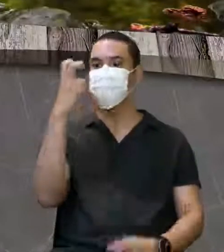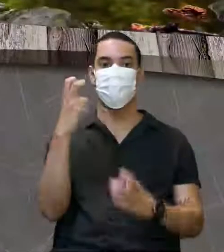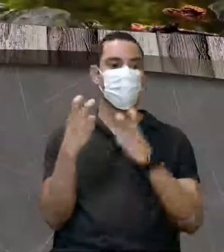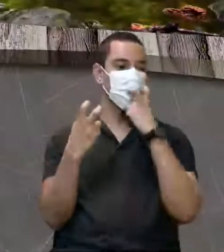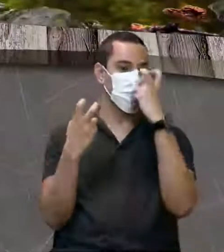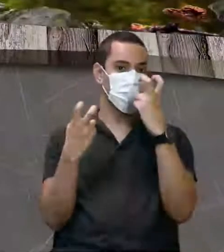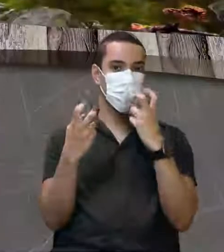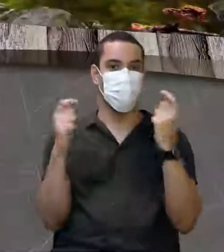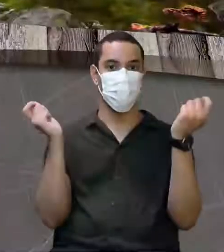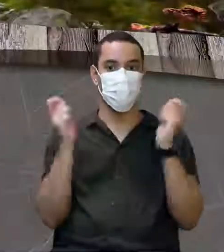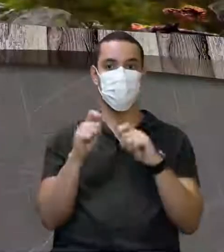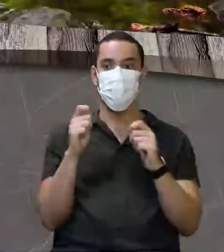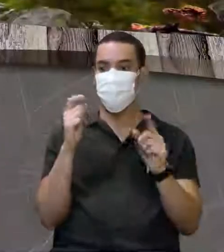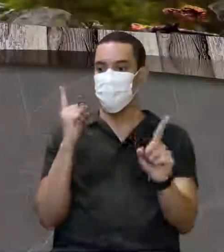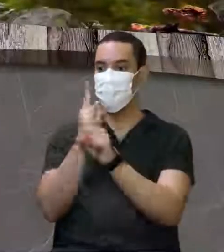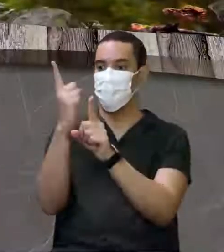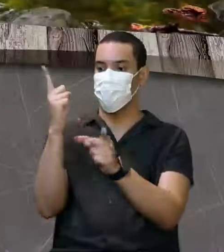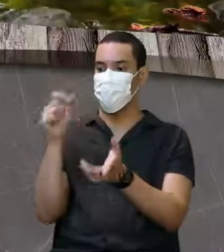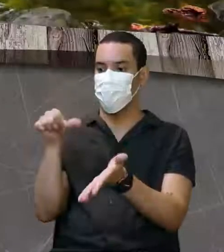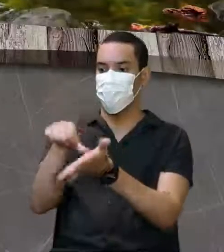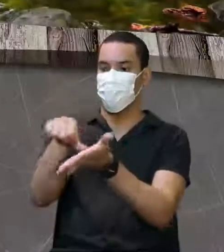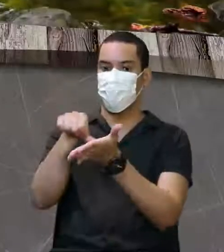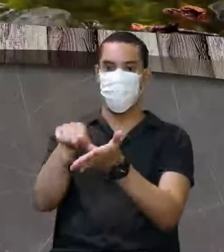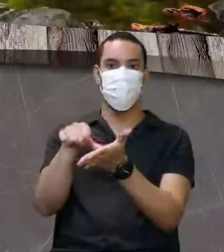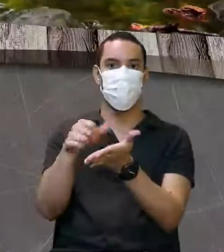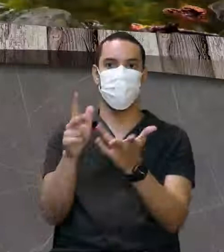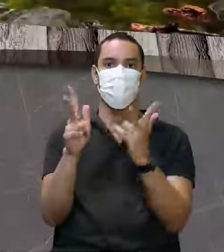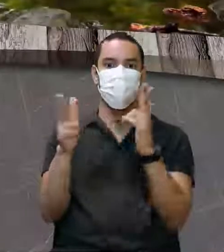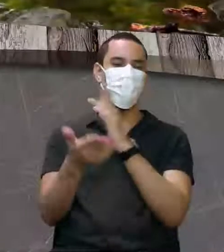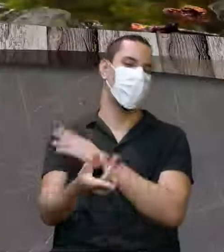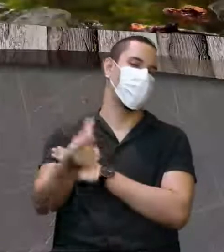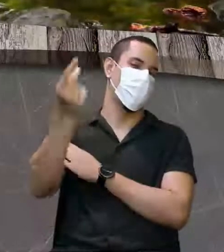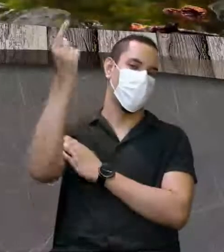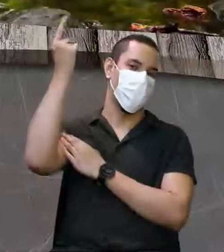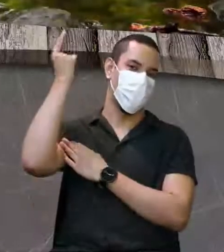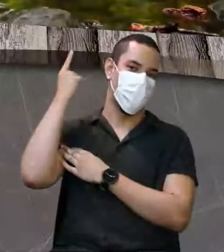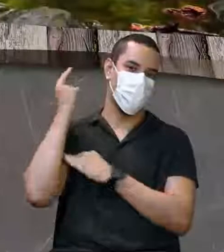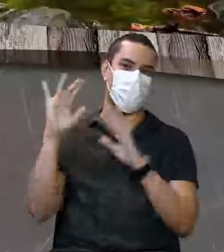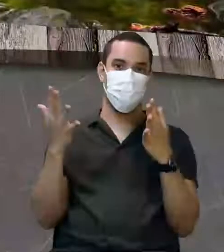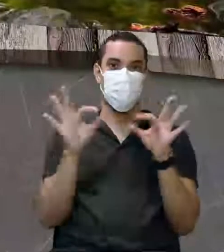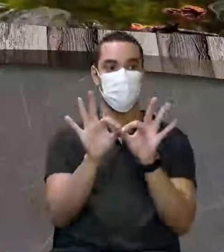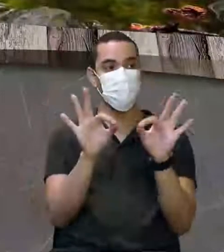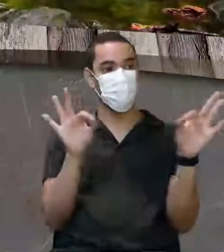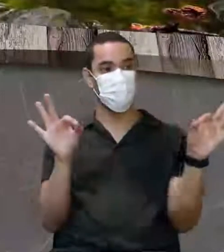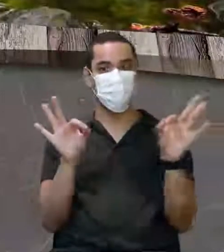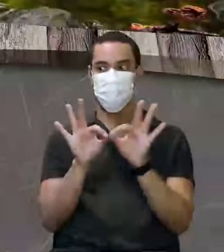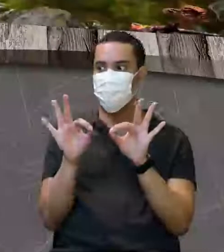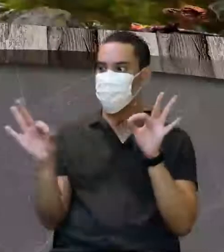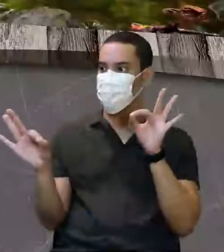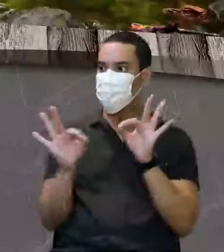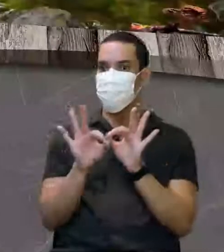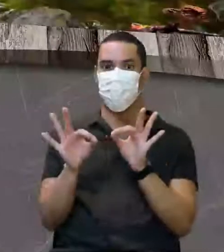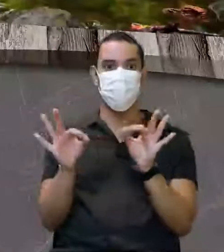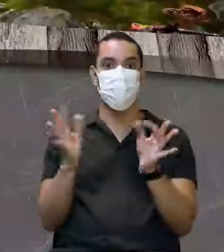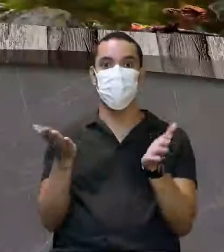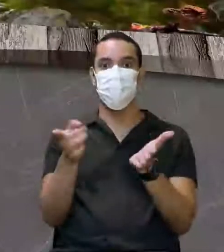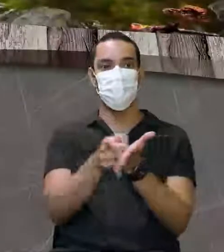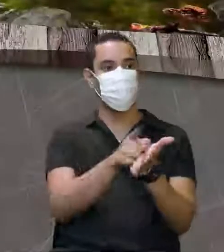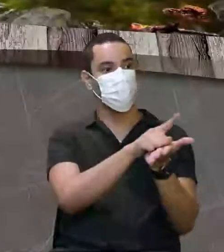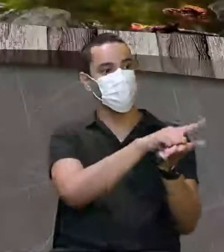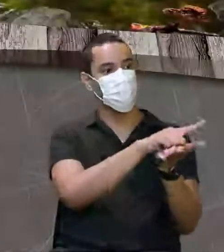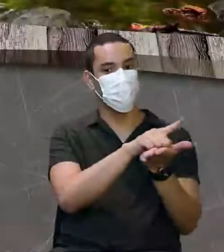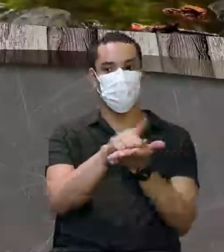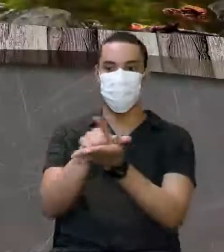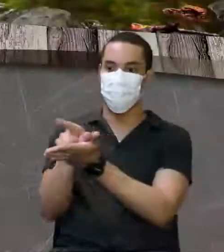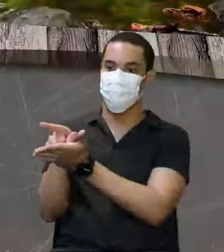para poder localizar, né? A que distância mais ou menos você está e em que direção. Tá?